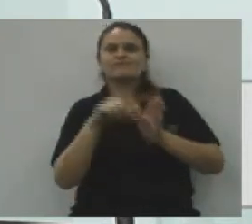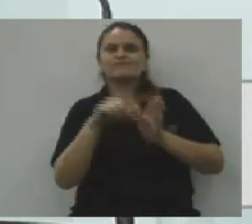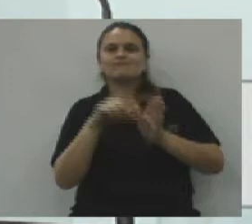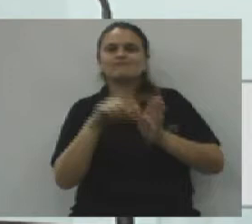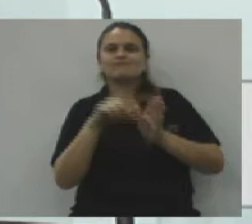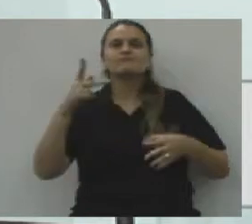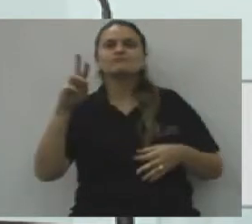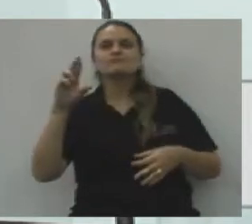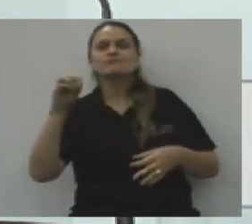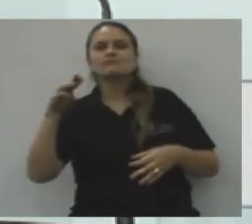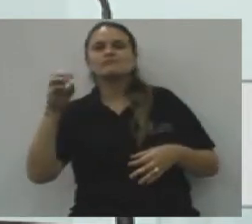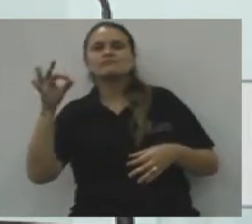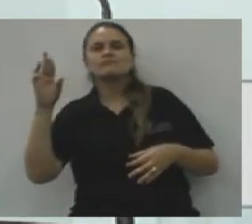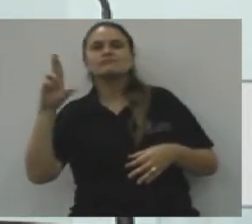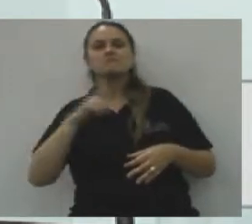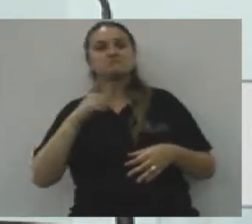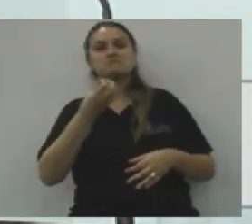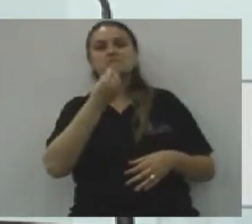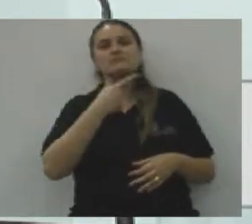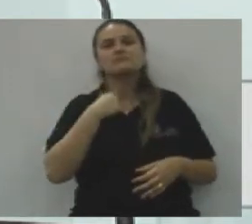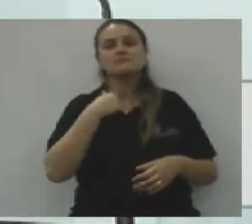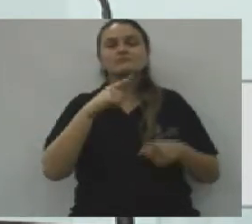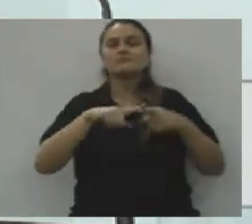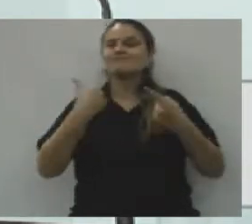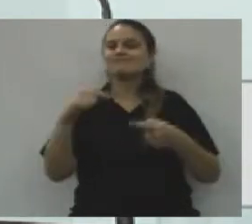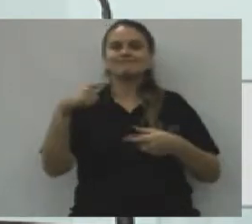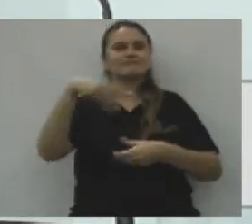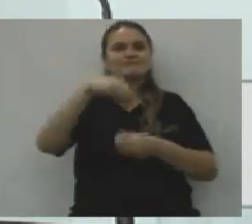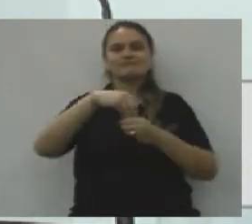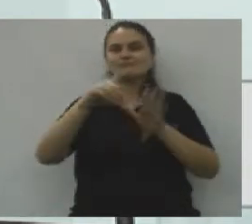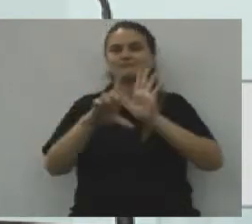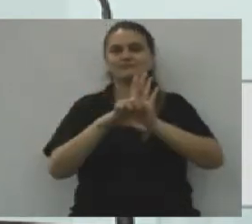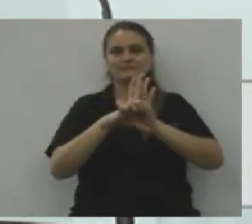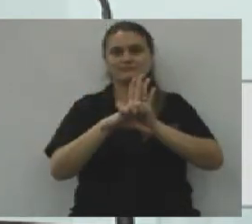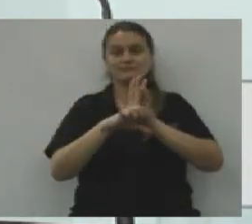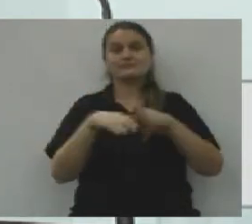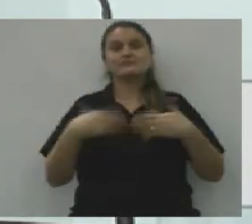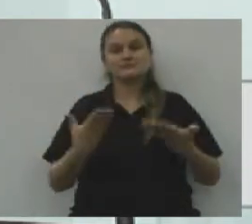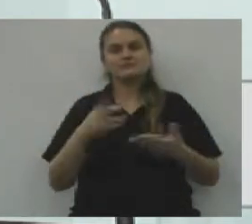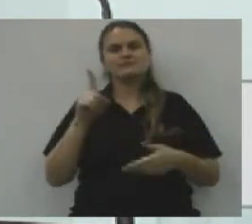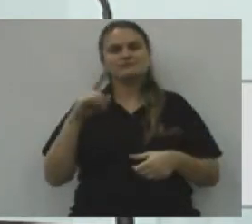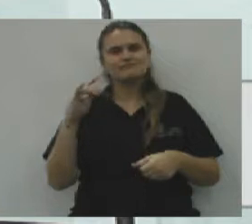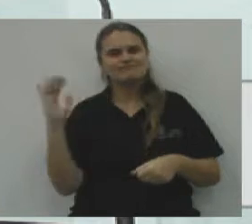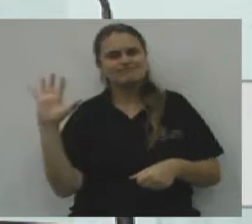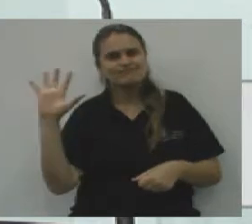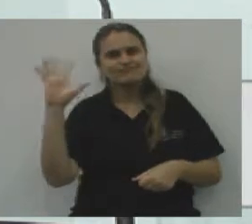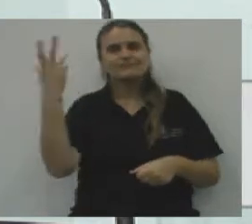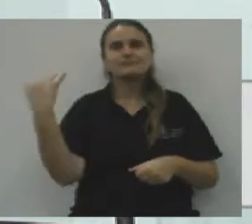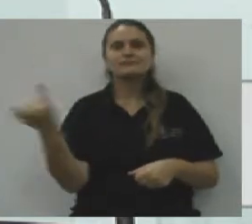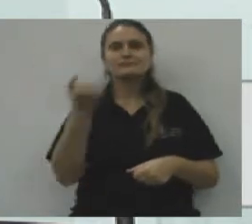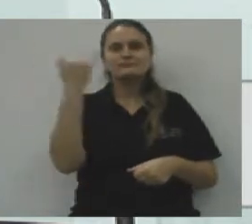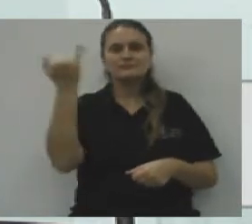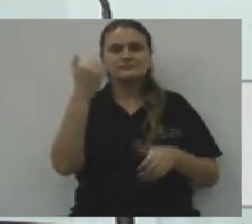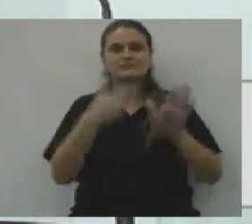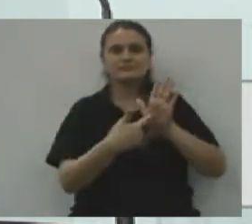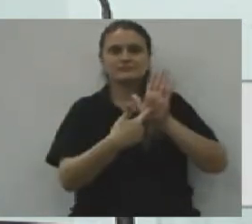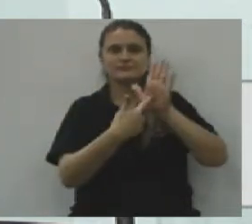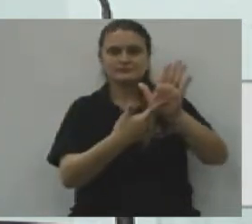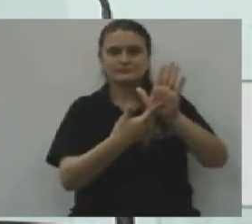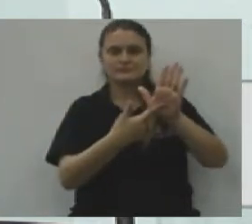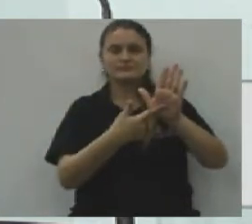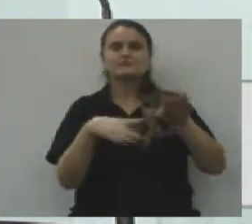vontade, a lei não contemplar as necessidades. Então, é um momento importante de destaque